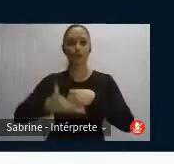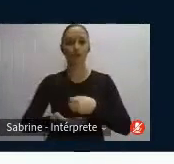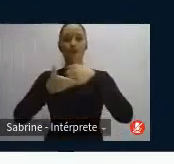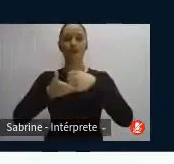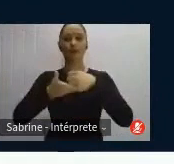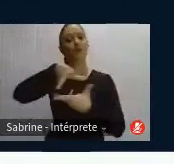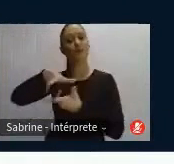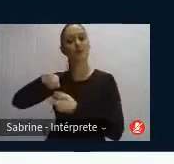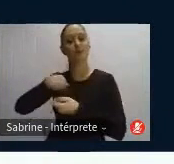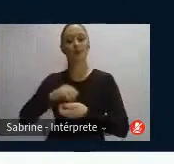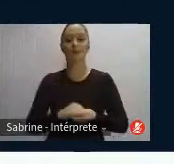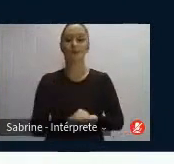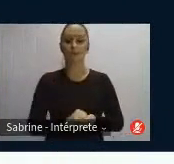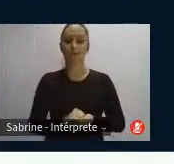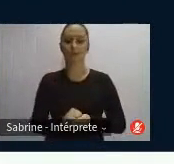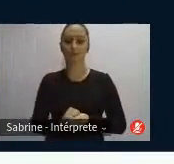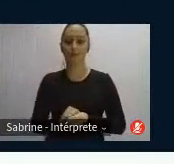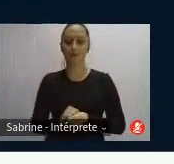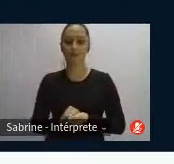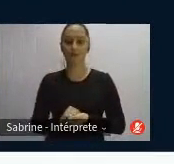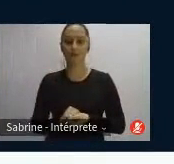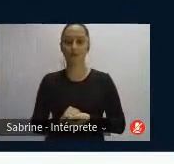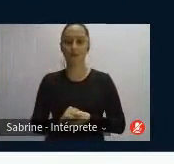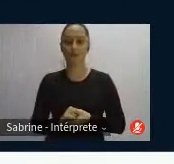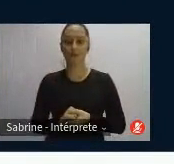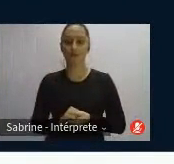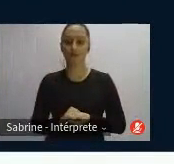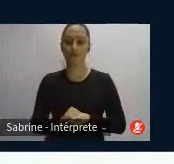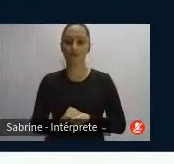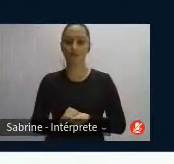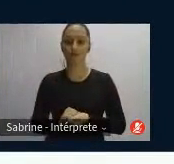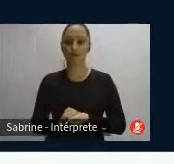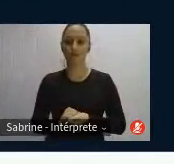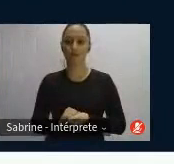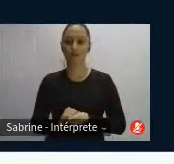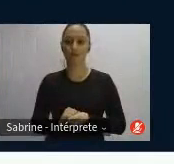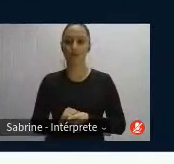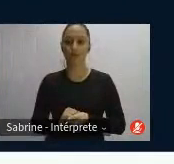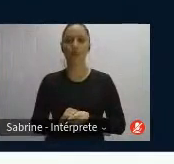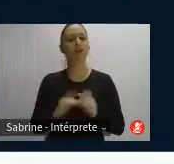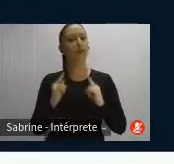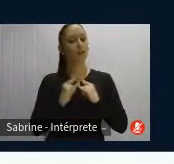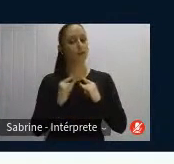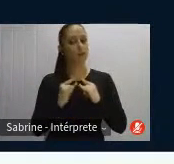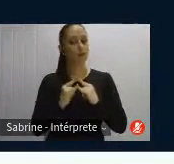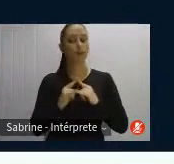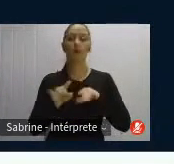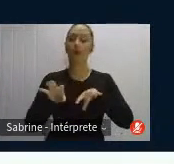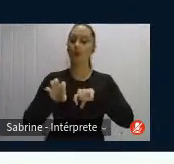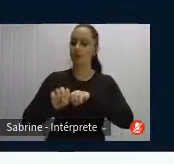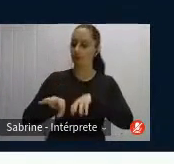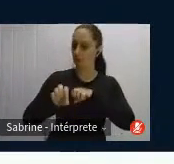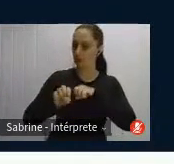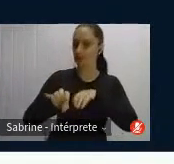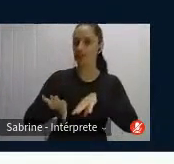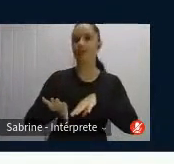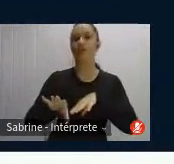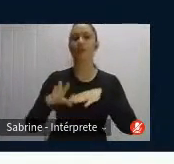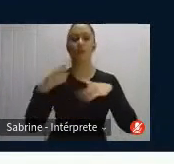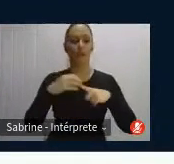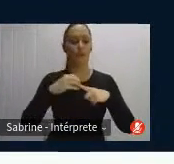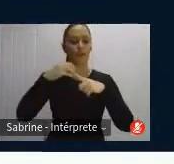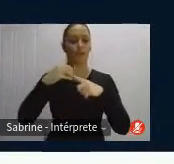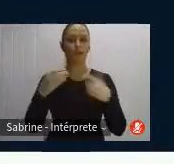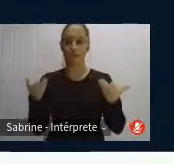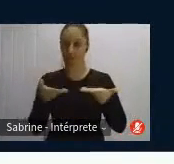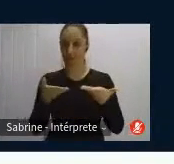A academia, a educação, as instituições de educação, né, e no caso, a nossa de educação,